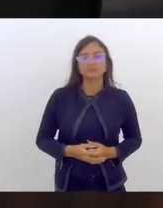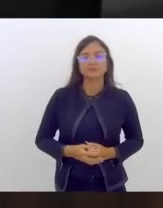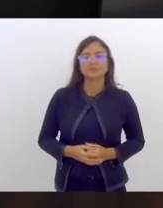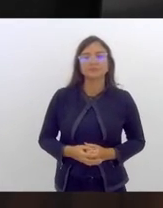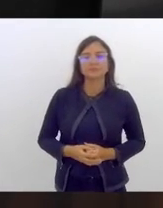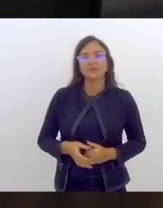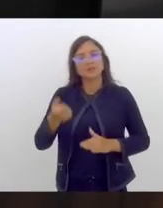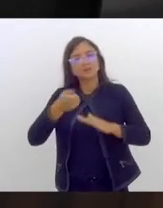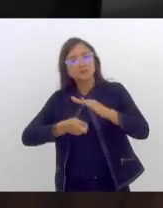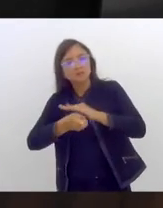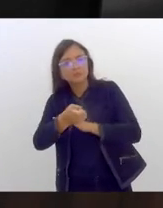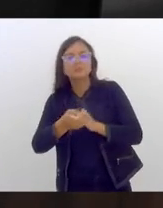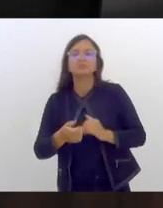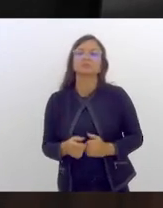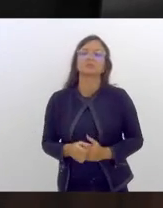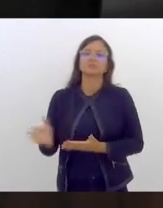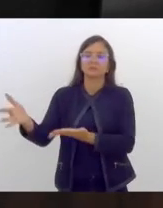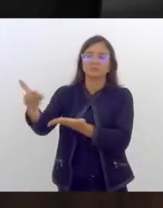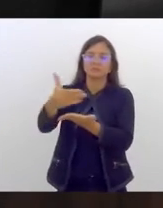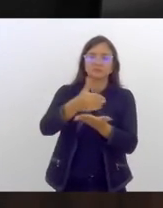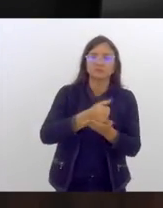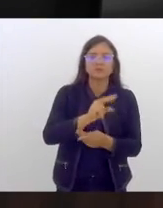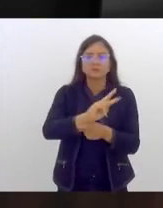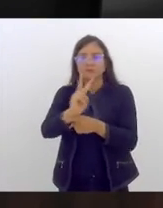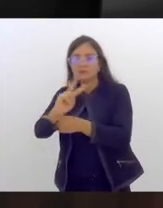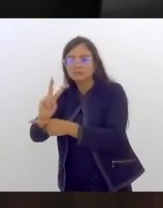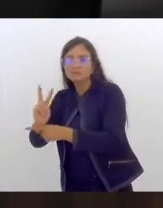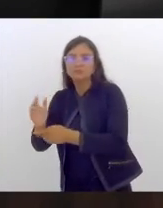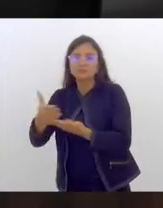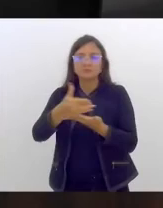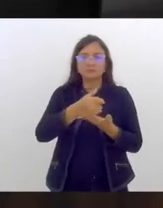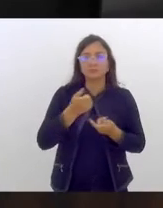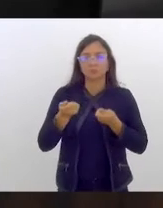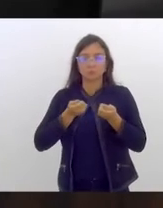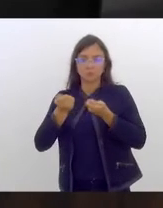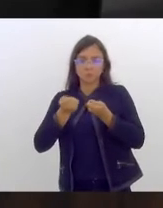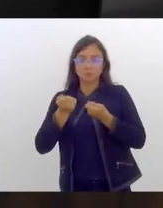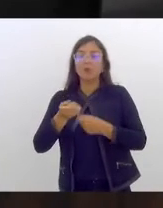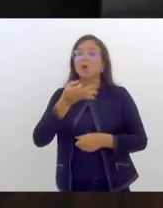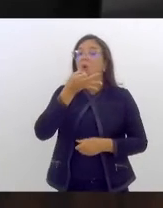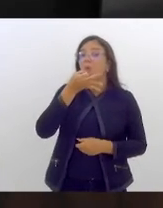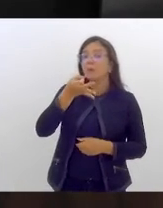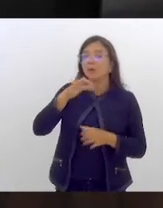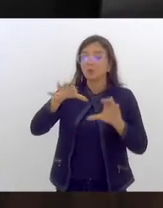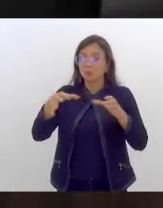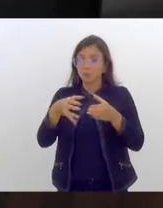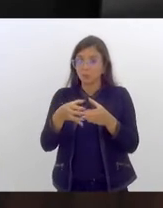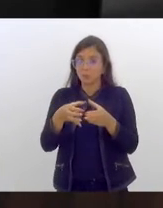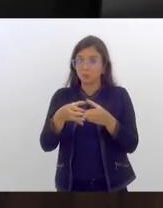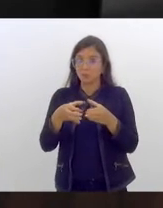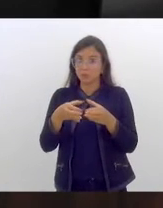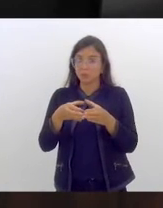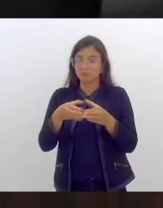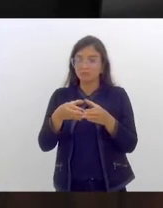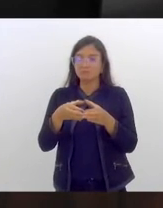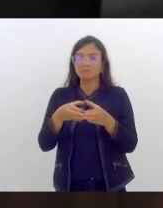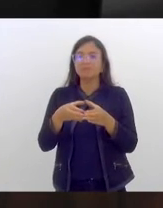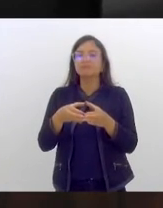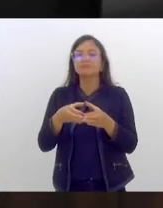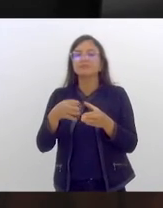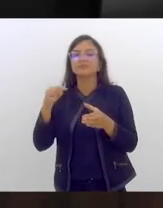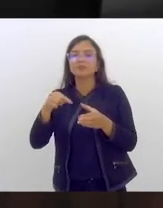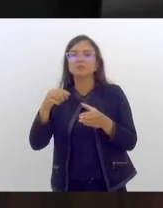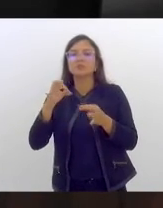orçamento Finanças fiscalização financeira e controle para emitir parecer pela comissão de construção Justiça Deputado